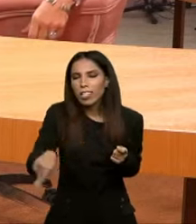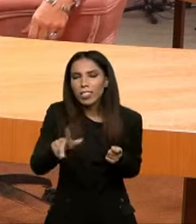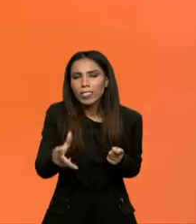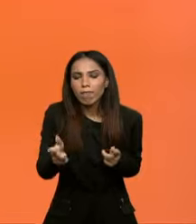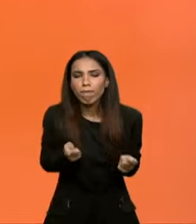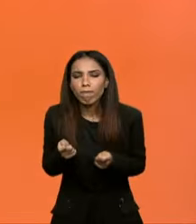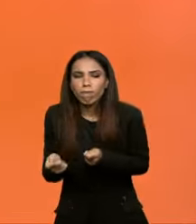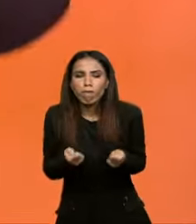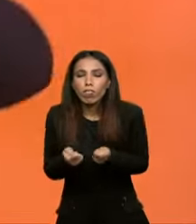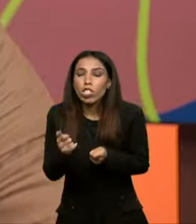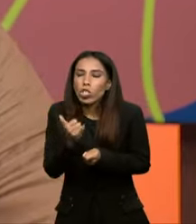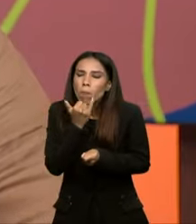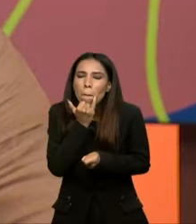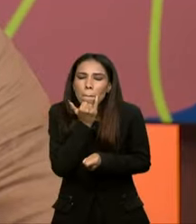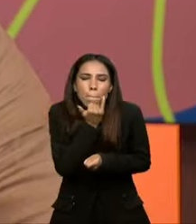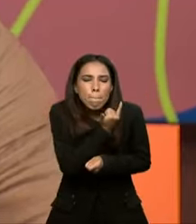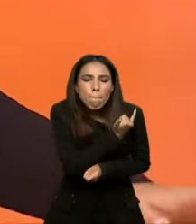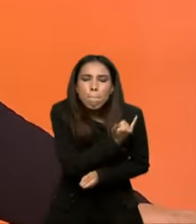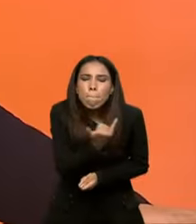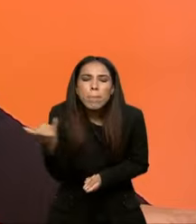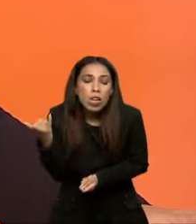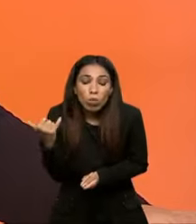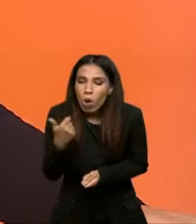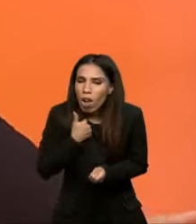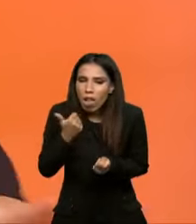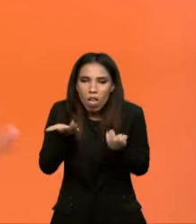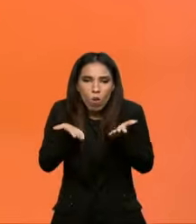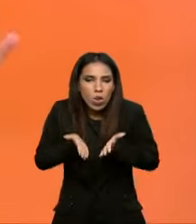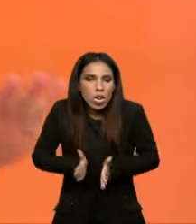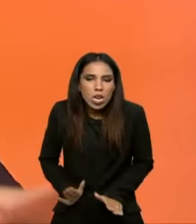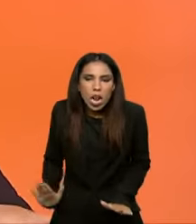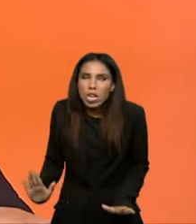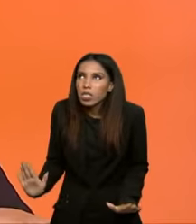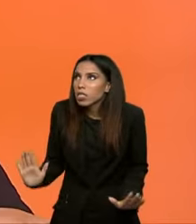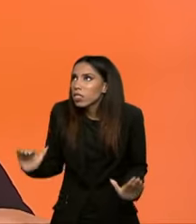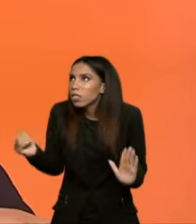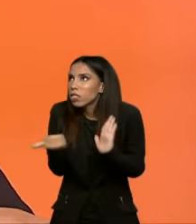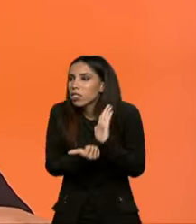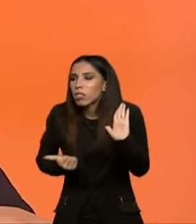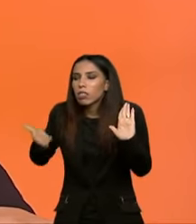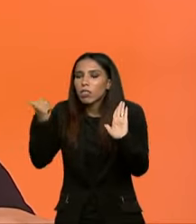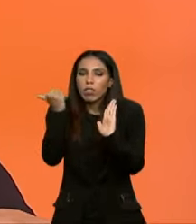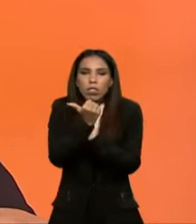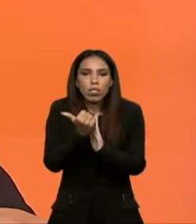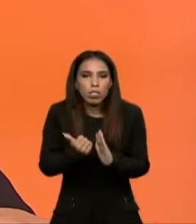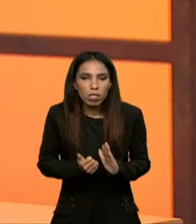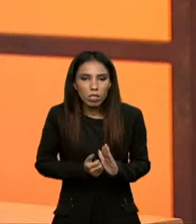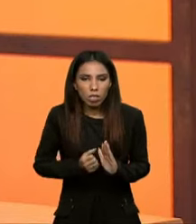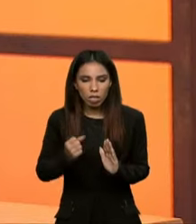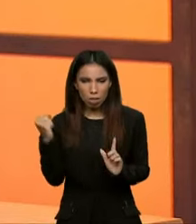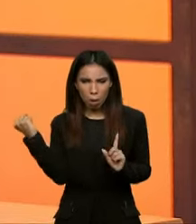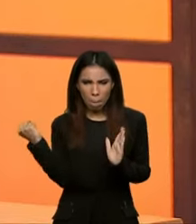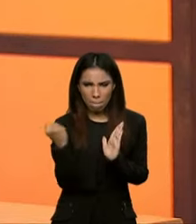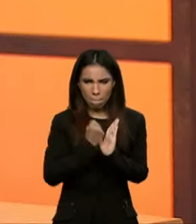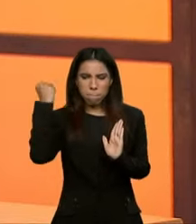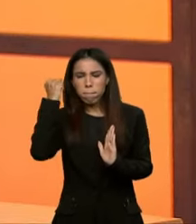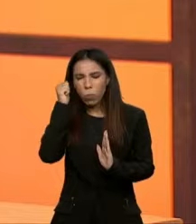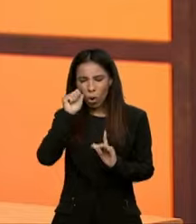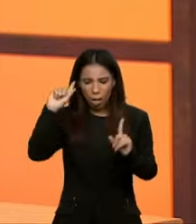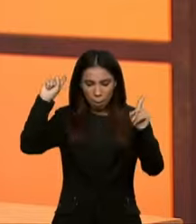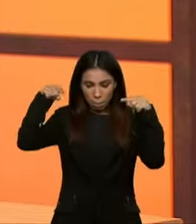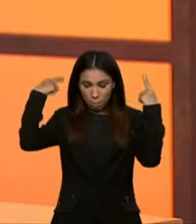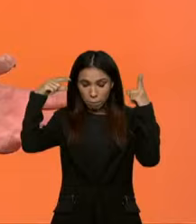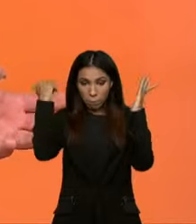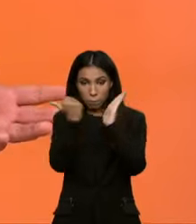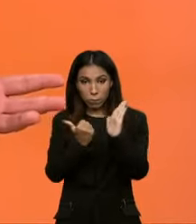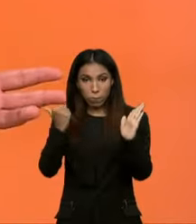É. Exatamente. Então, e já usaram muito essa palavra comigo, tá? É. Que é assim, é o carimbo da mulher maluca, intensa. É, eu sou. As pessoas falam assim, não